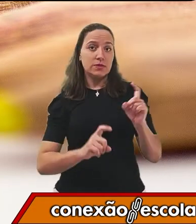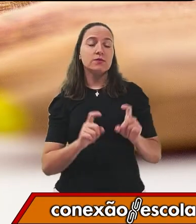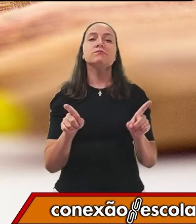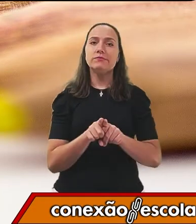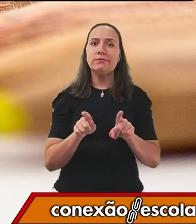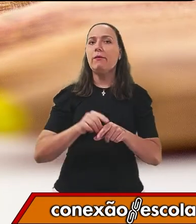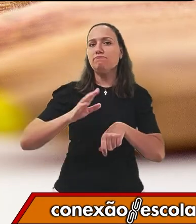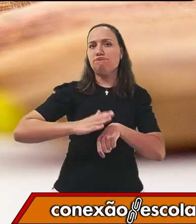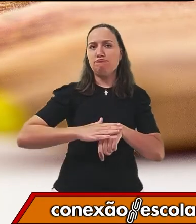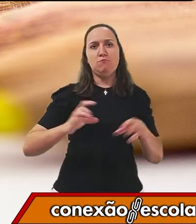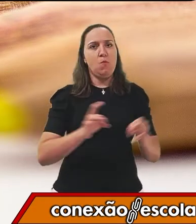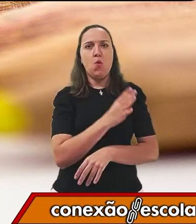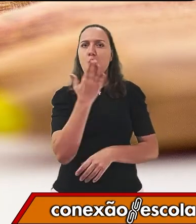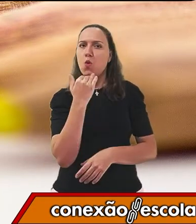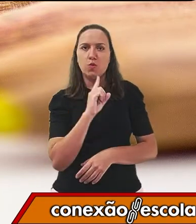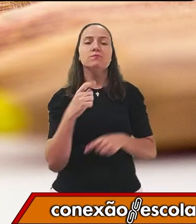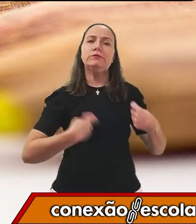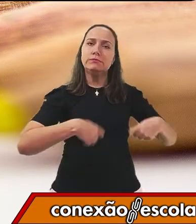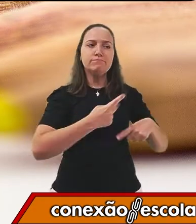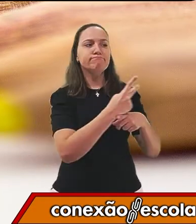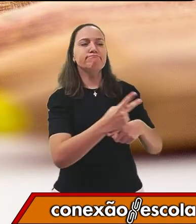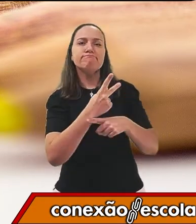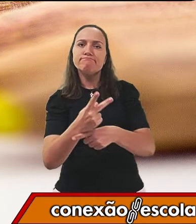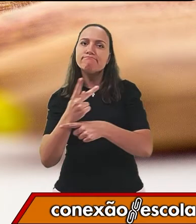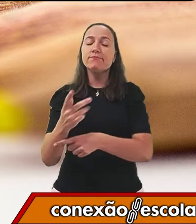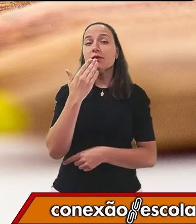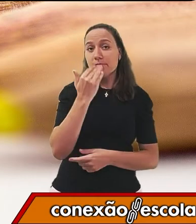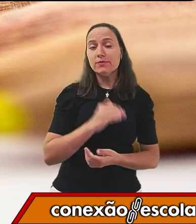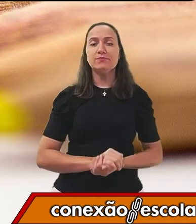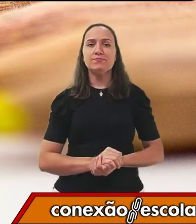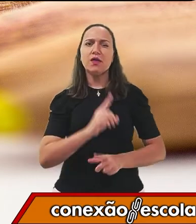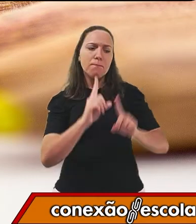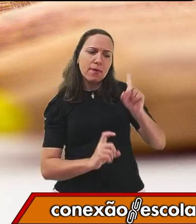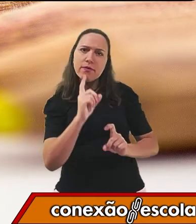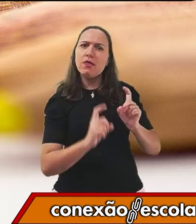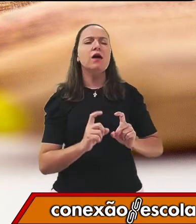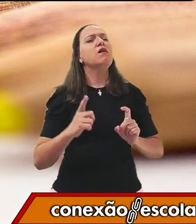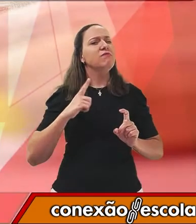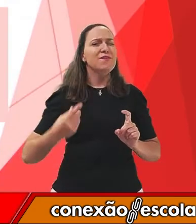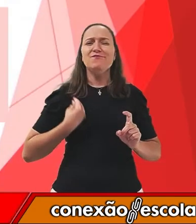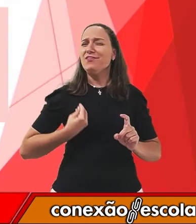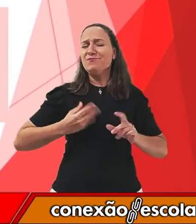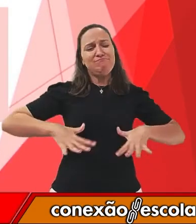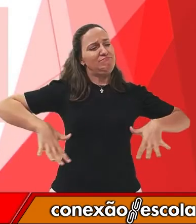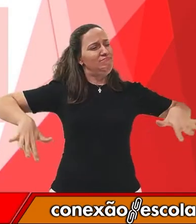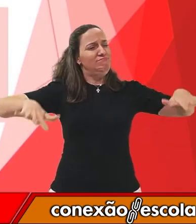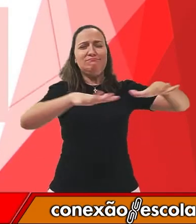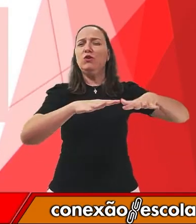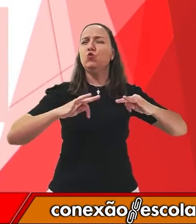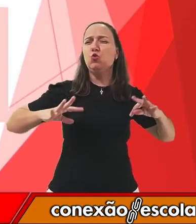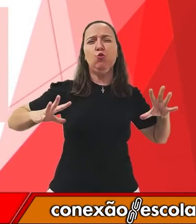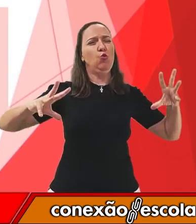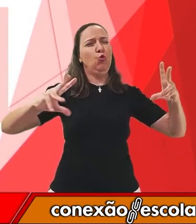alimento. Elas se alimentam de outros seres vivos. As bactérias estão em toda parte e em todo lugar,